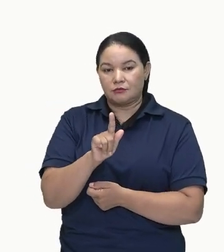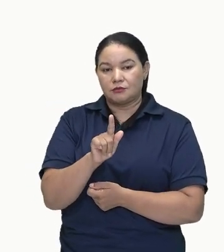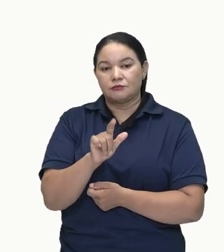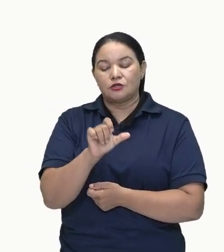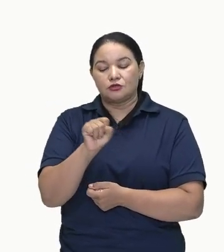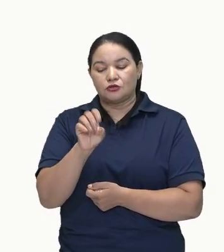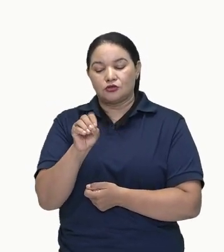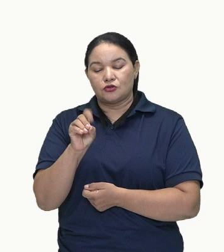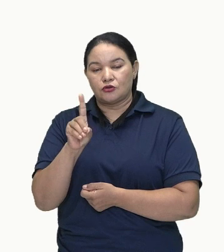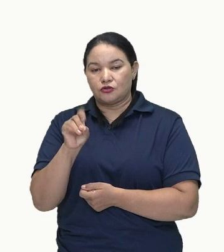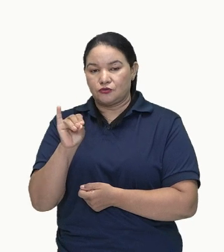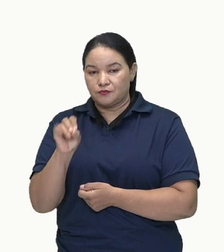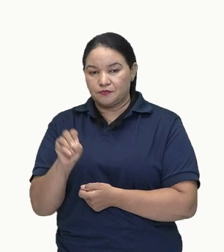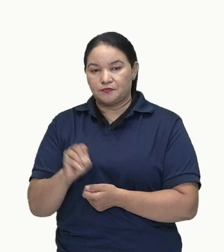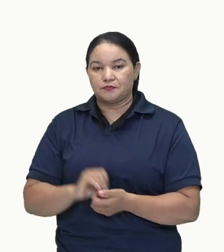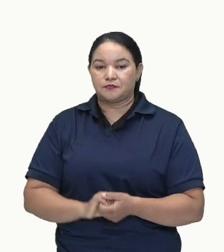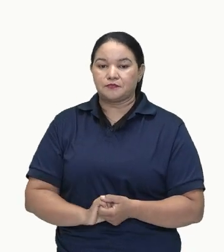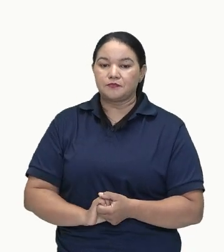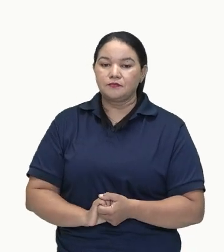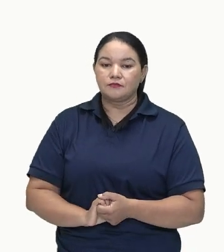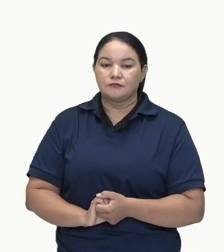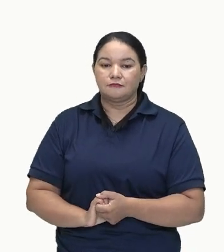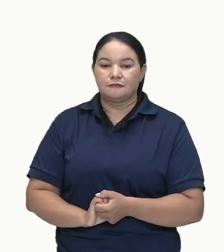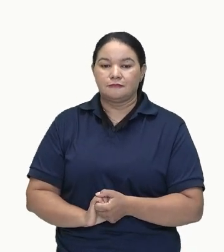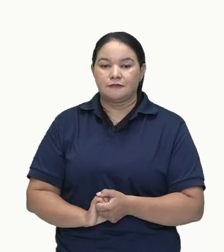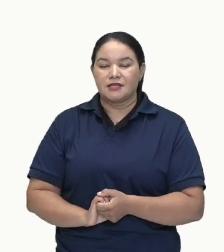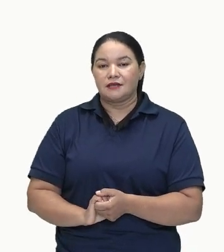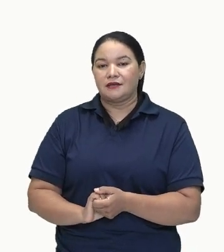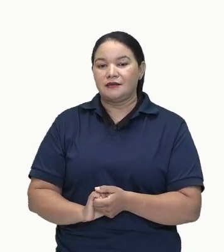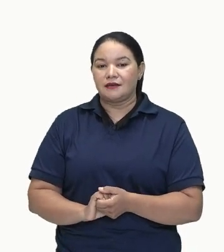de sódio em